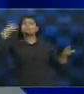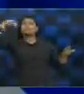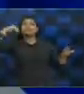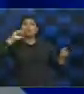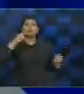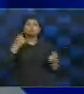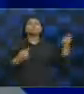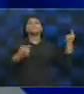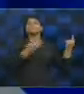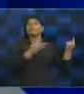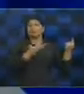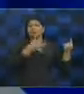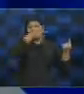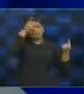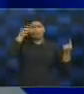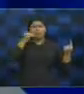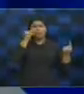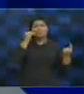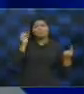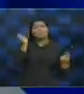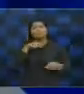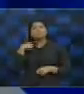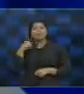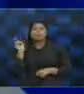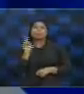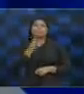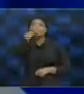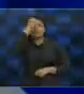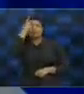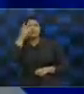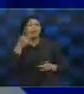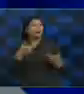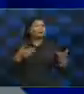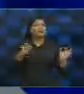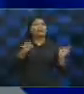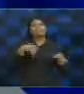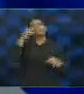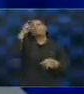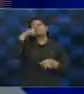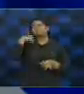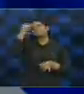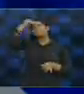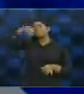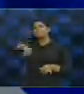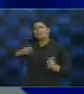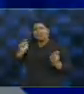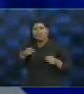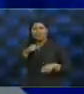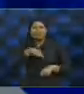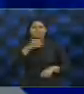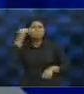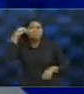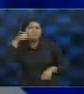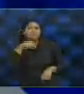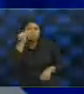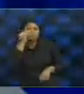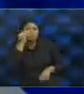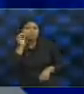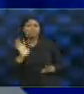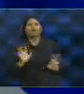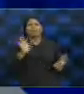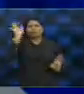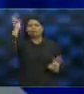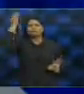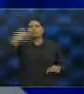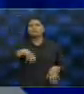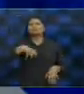não é para se fazer experiência. Manaus exige experiência prévia. Exige que se tenha sido ministro, deputado, senador, o que mais? Para se tocar com firmeza